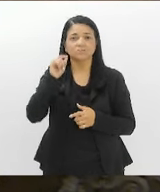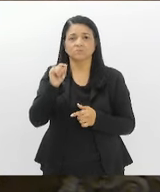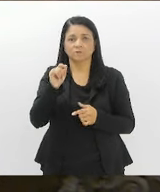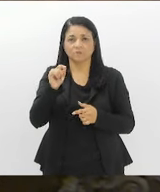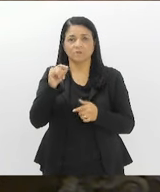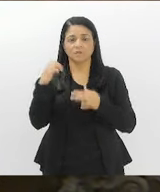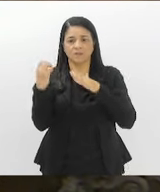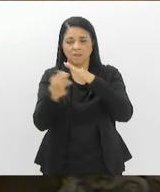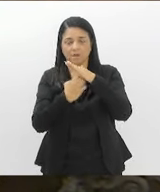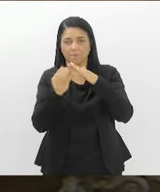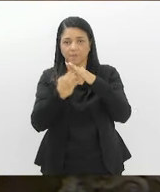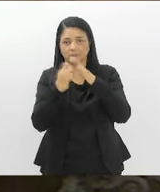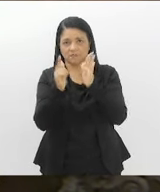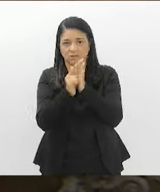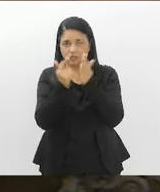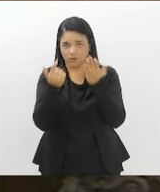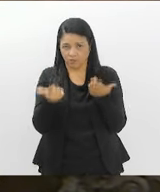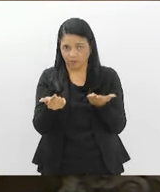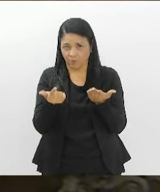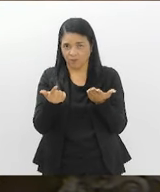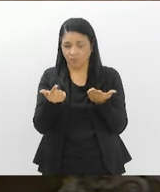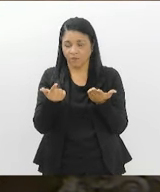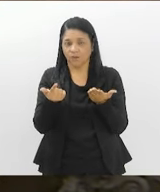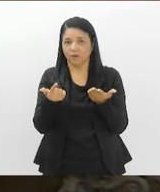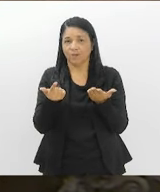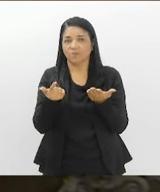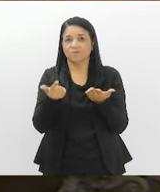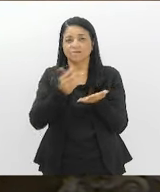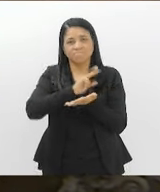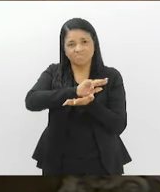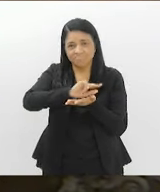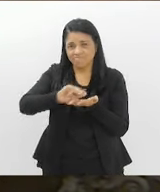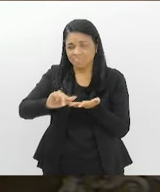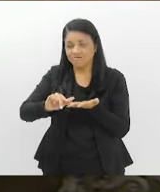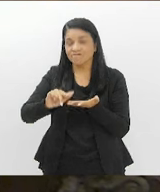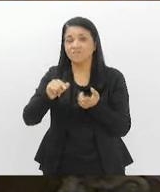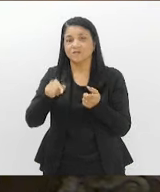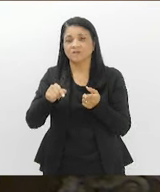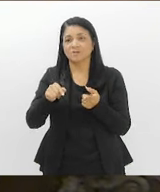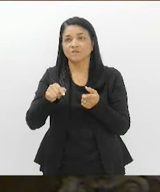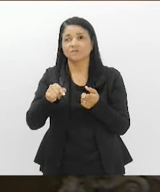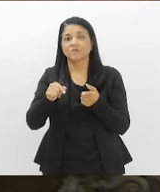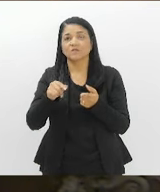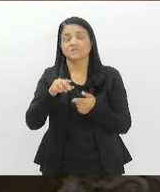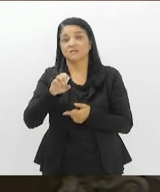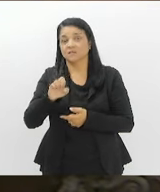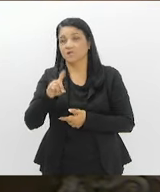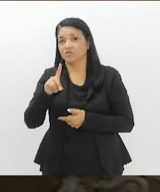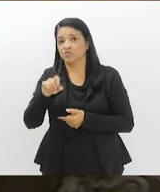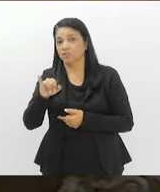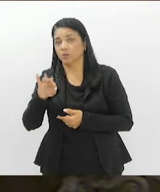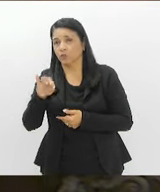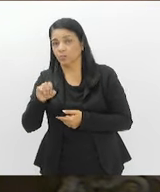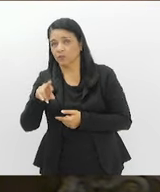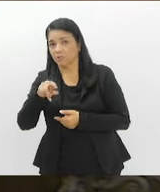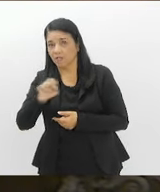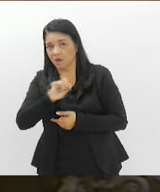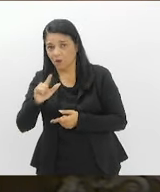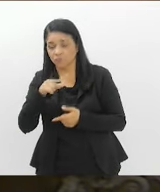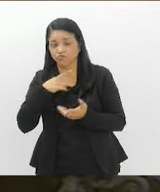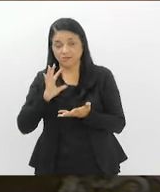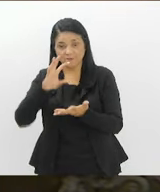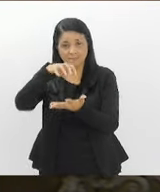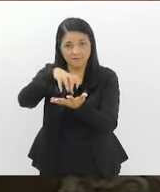imprensa brasileira. Os jornais, especialmente os grupos editoriais que possuíam as suas sedes no